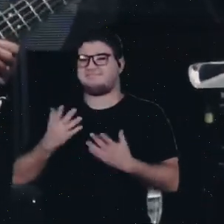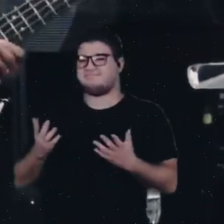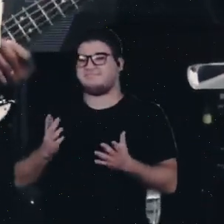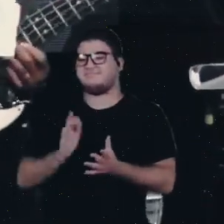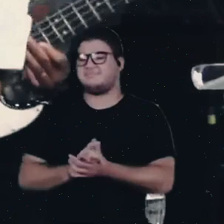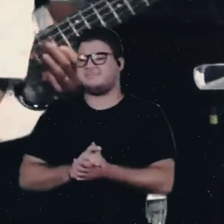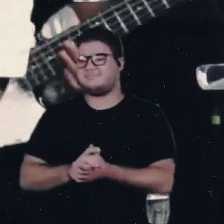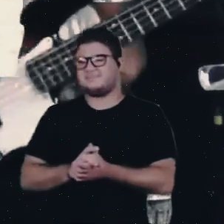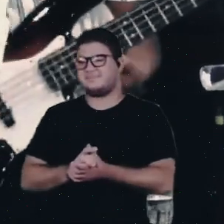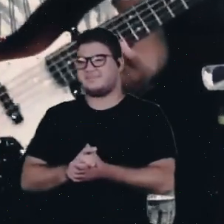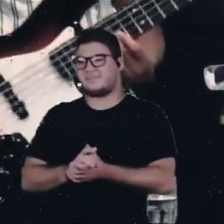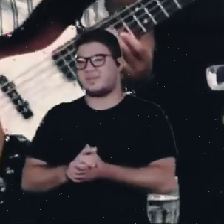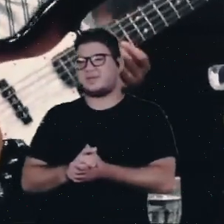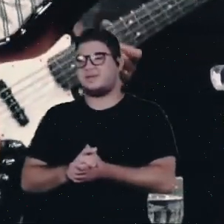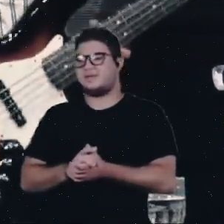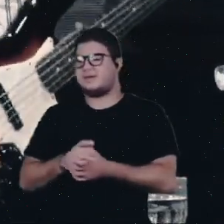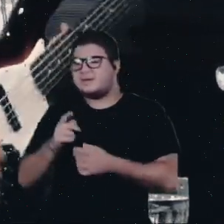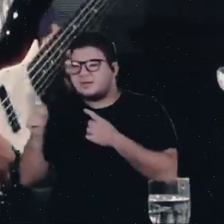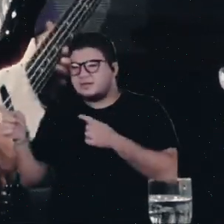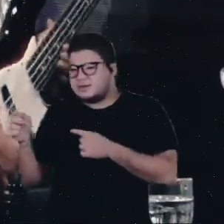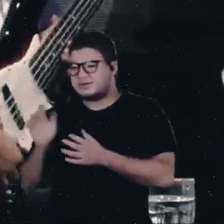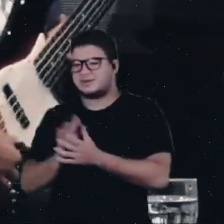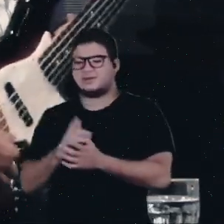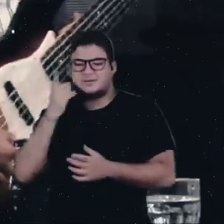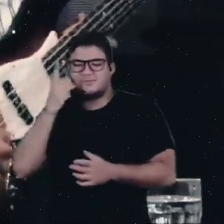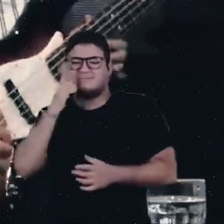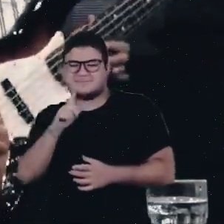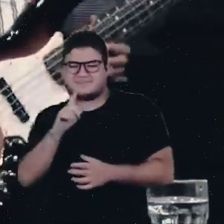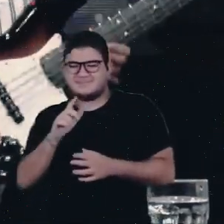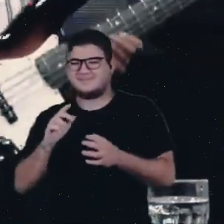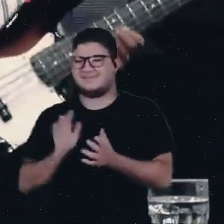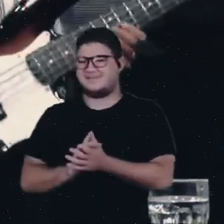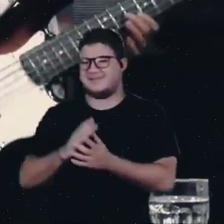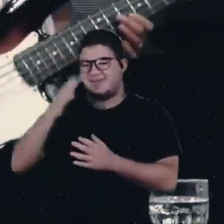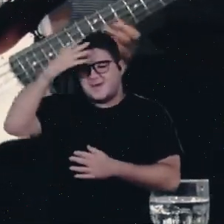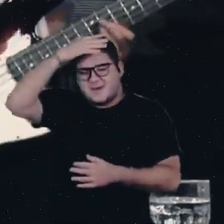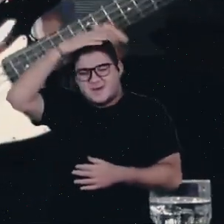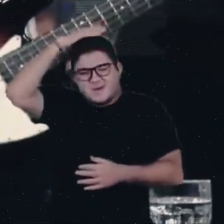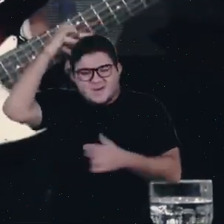Tem gente que tá ganhando aí, que está perto de um careca.